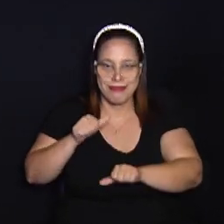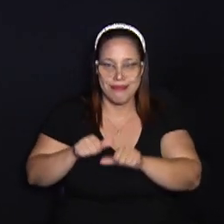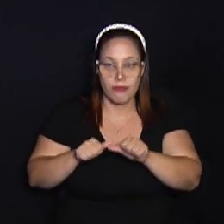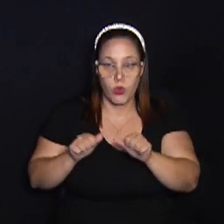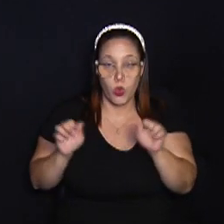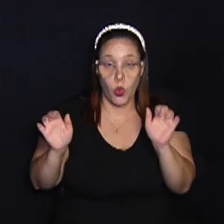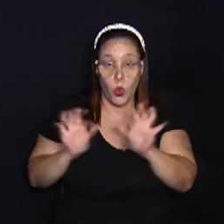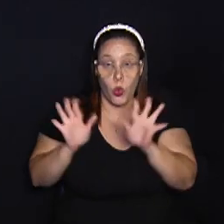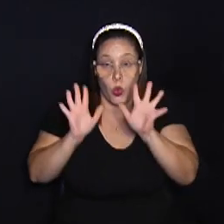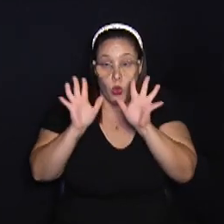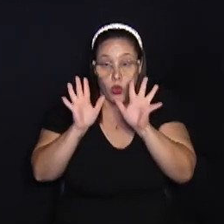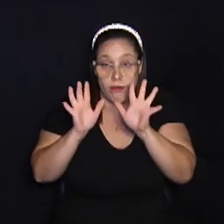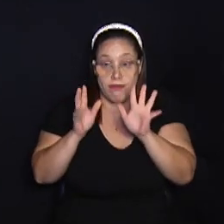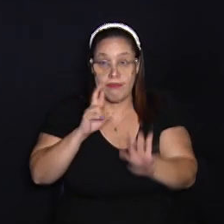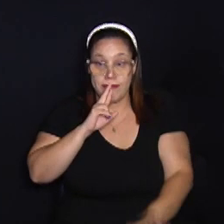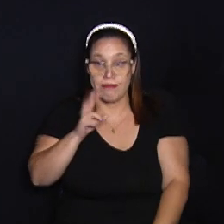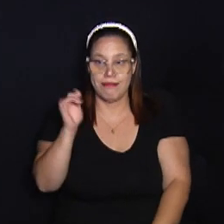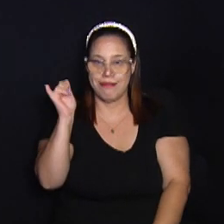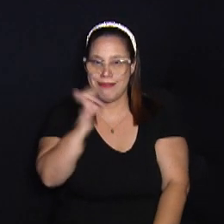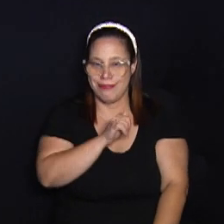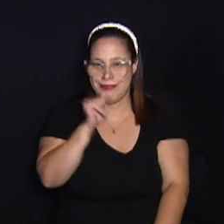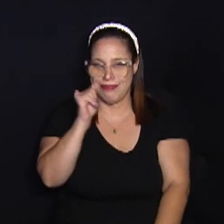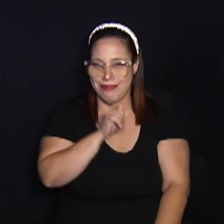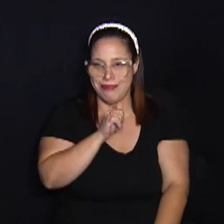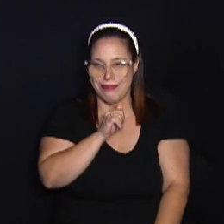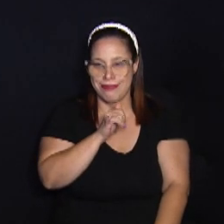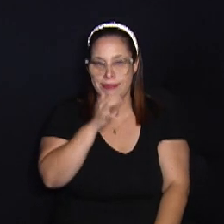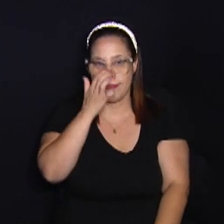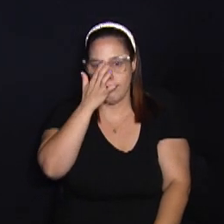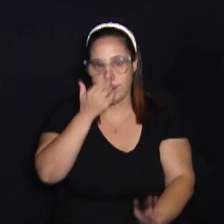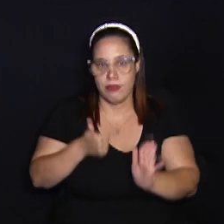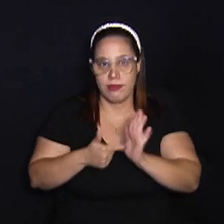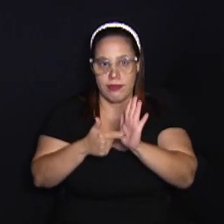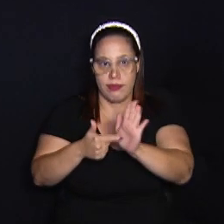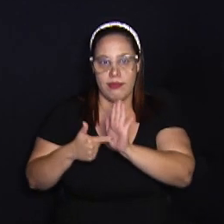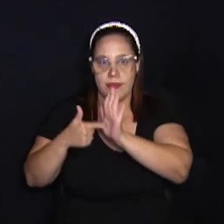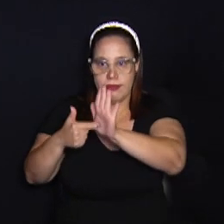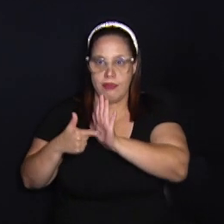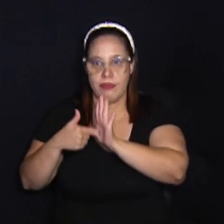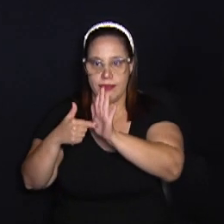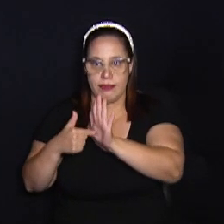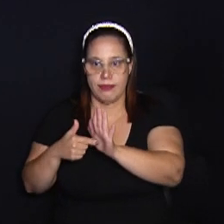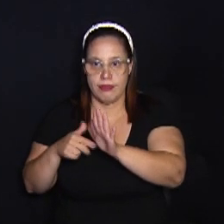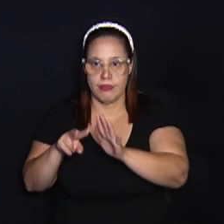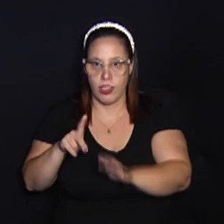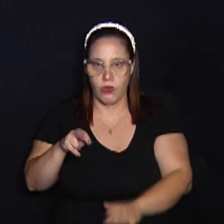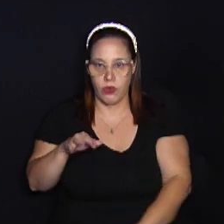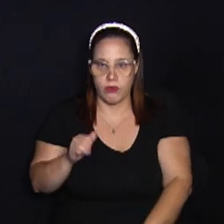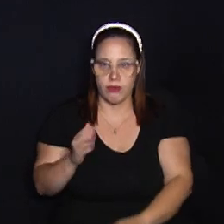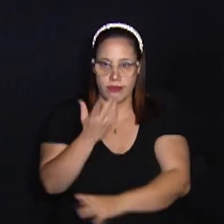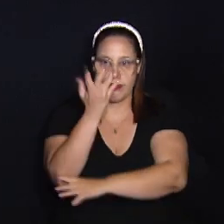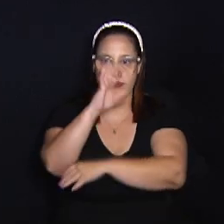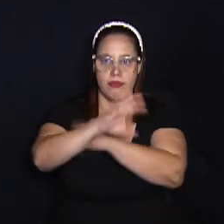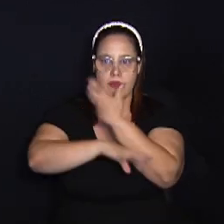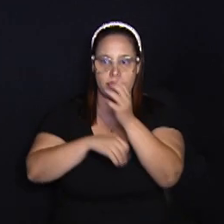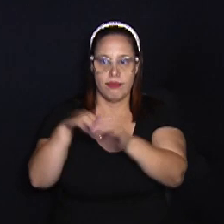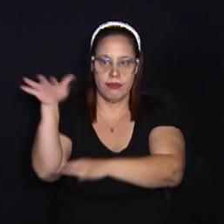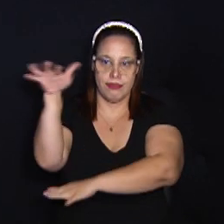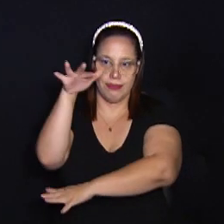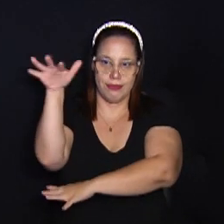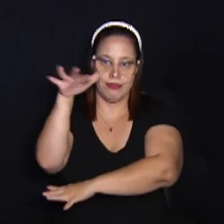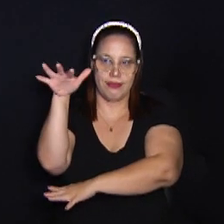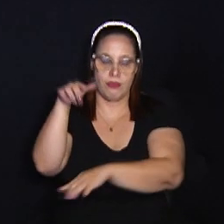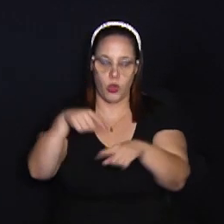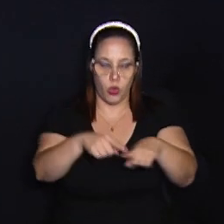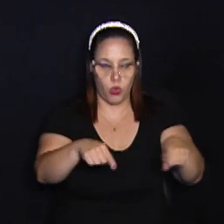revivido com esplêndidos resultados na Itália e deu origem às vilas ornamentadas, jardins e